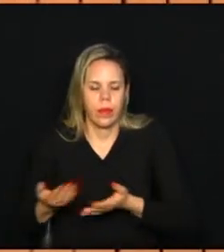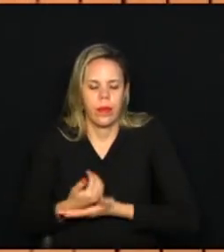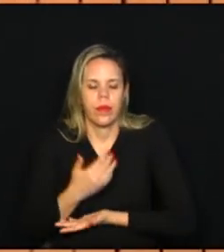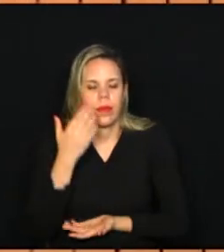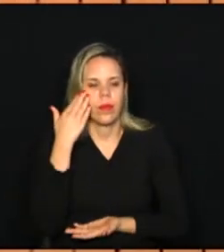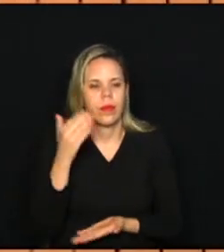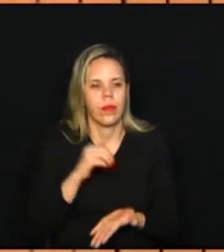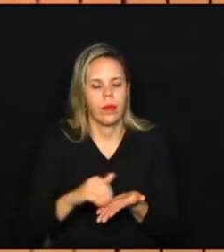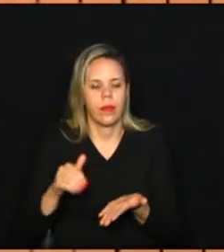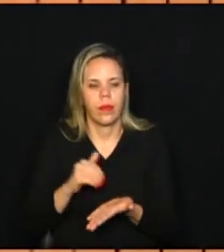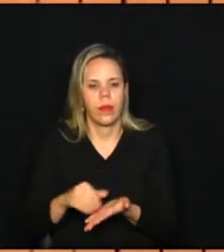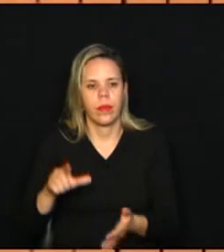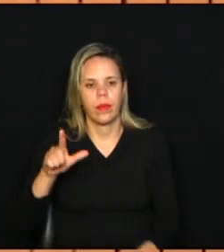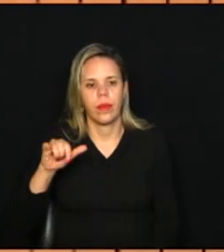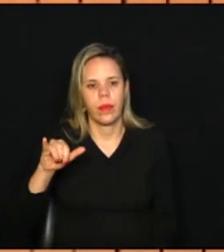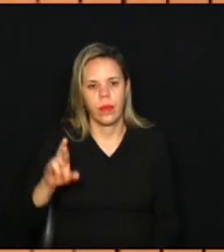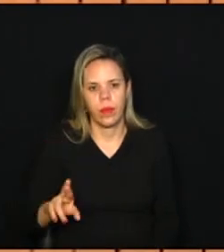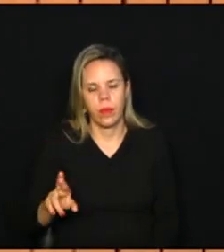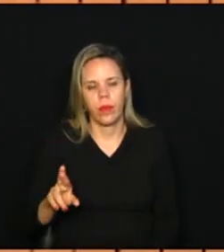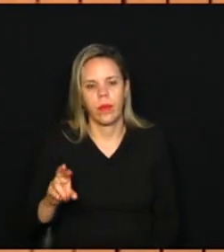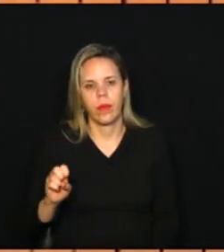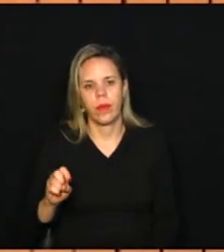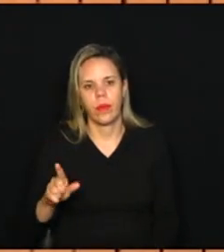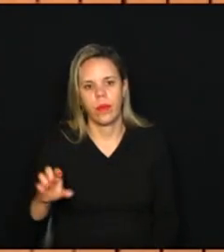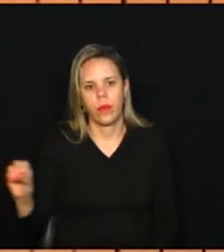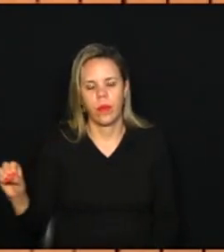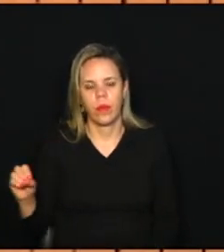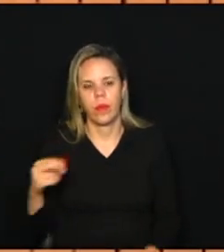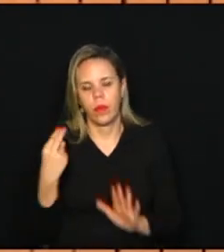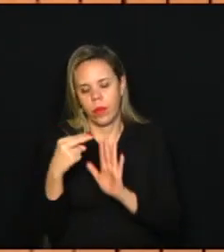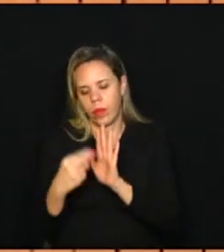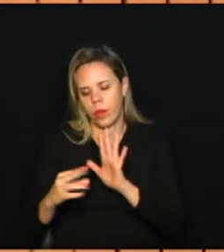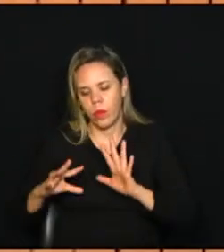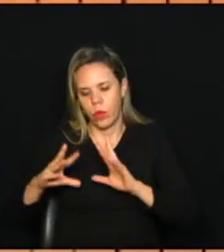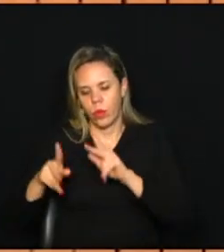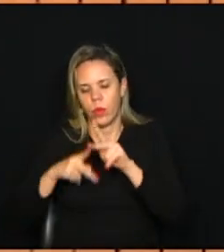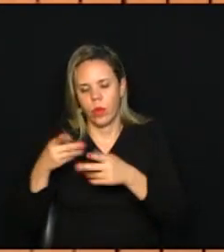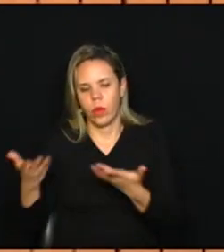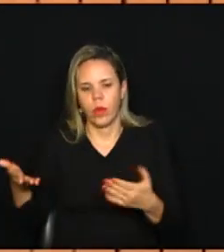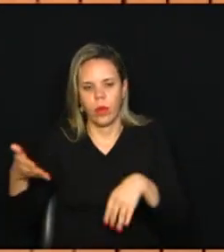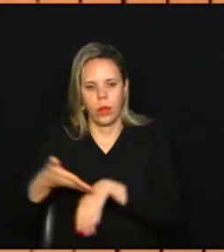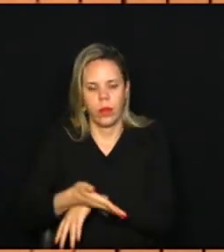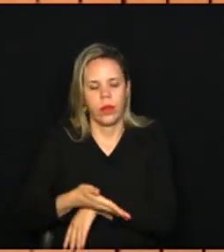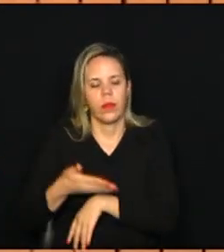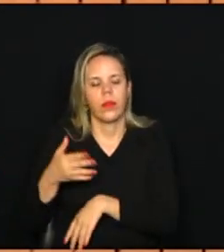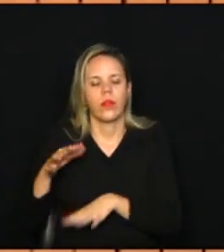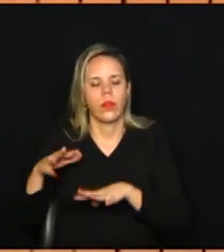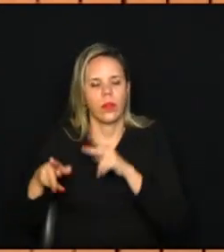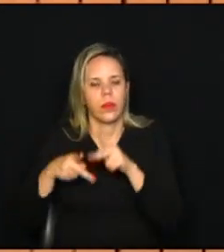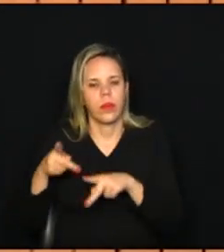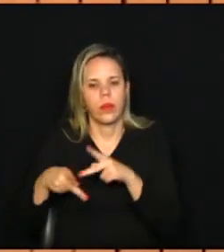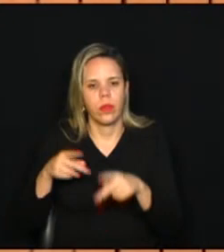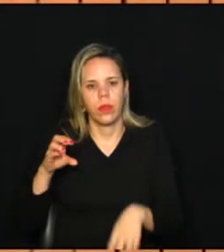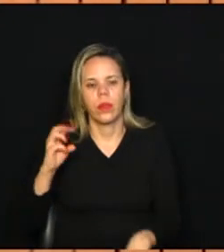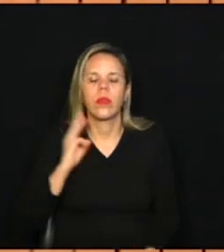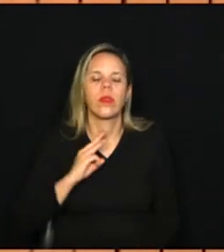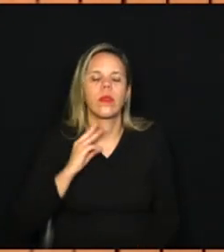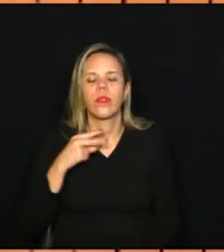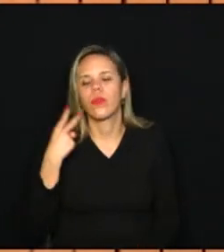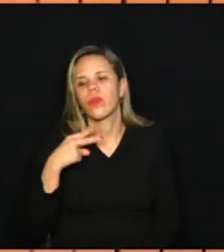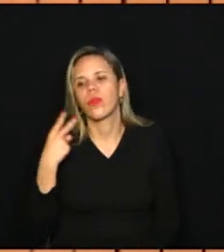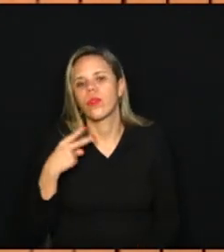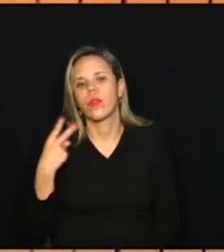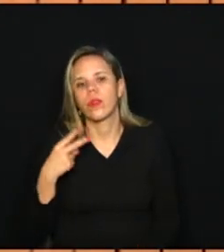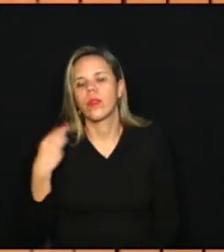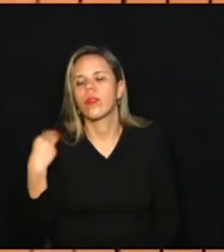ao secretário Lair Zambon, ao Sérgio Bisoni, a você, André, ao Irineu, ao Cecílio, nosso